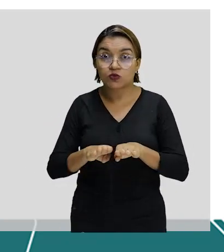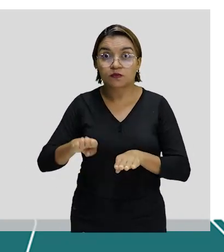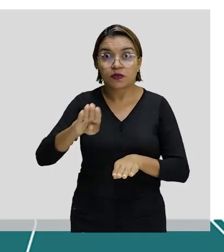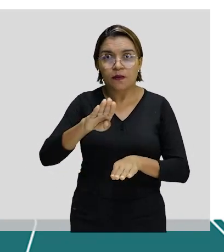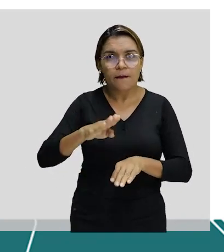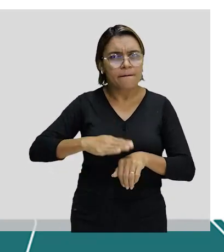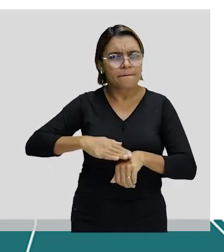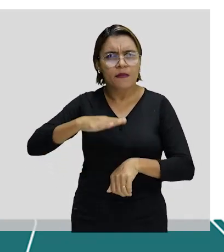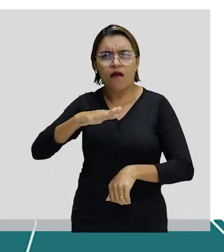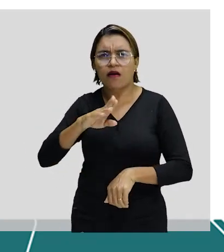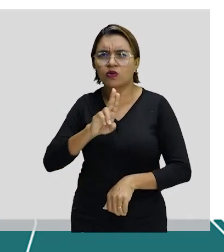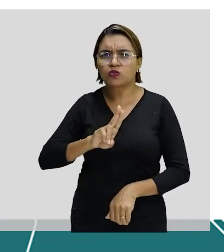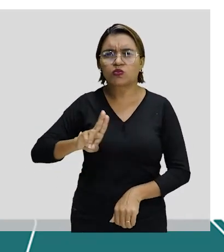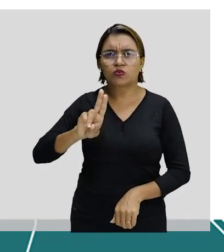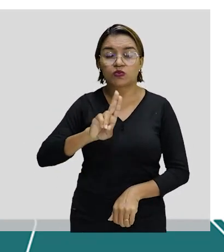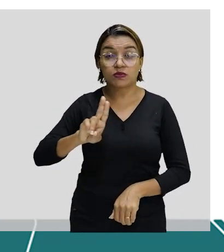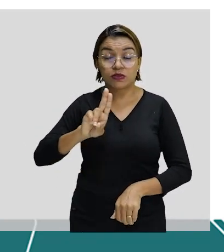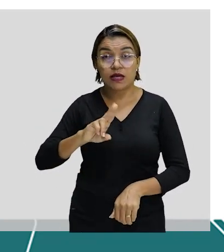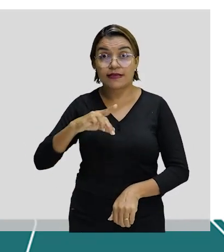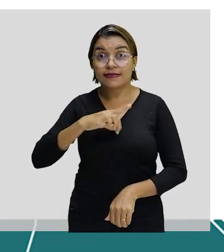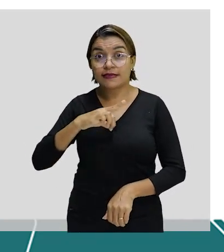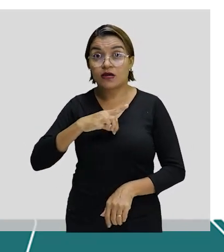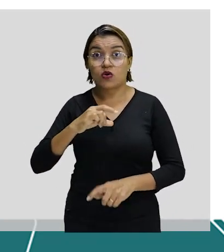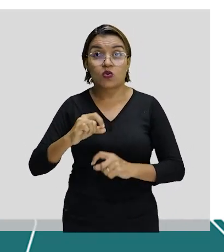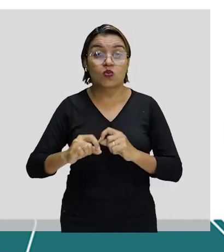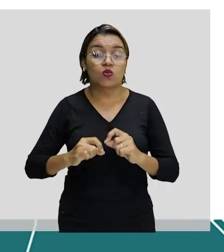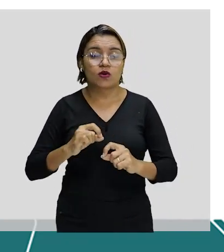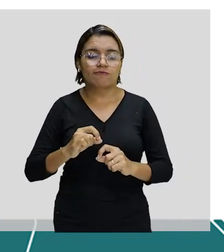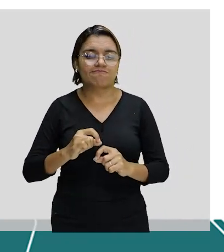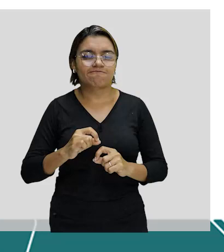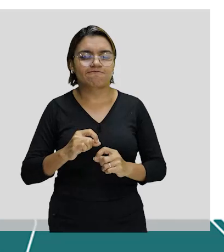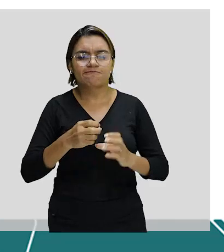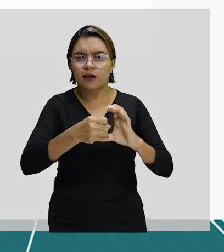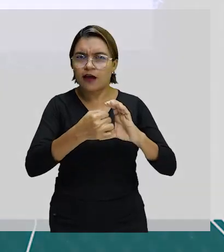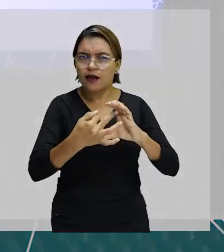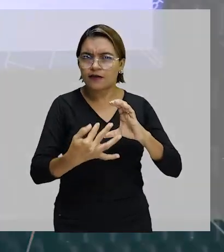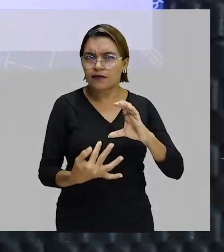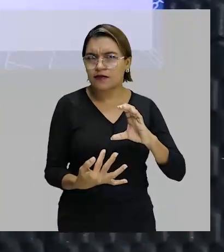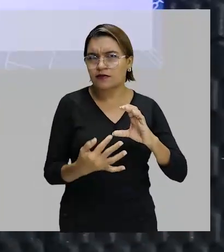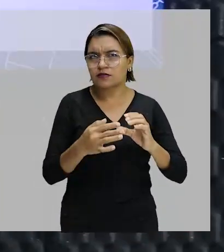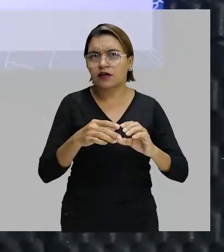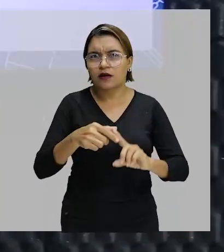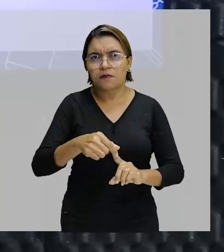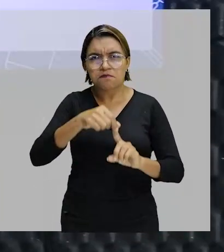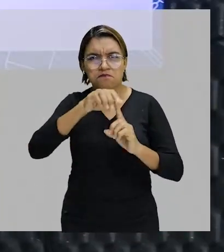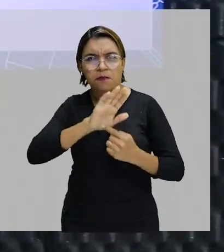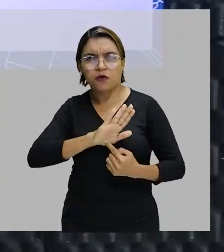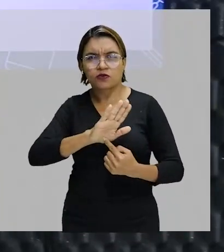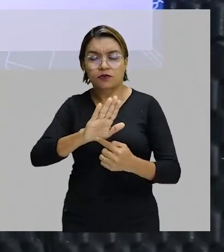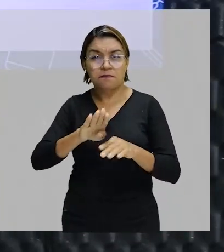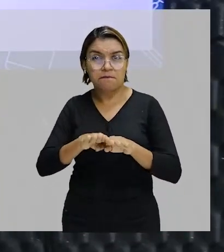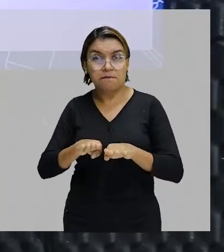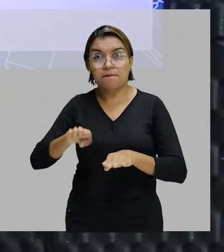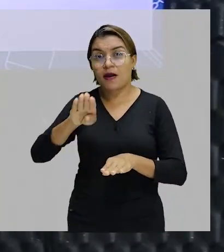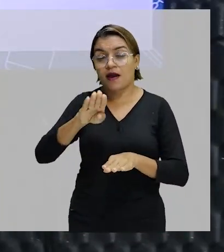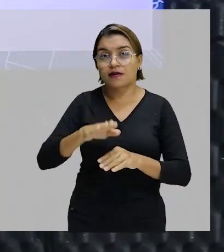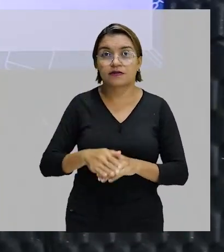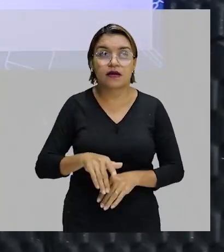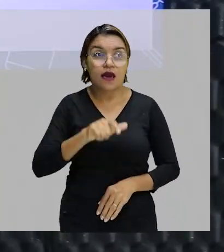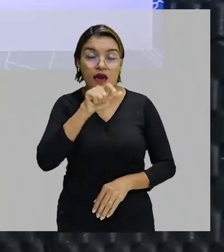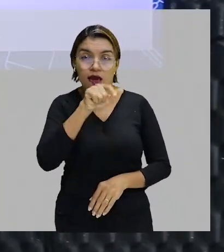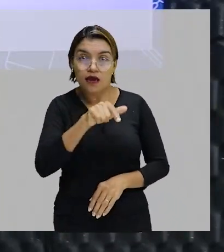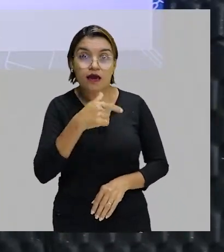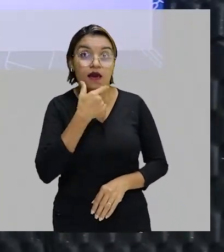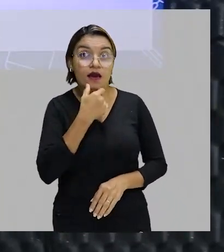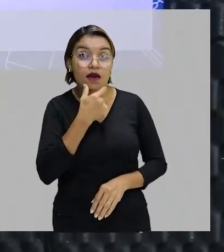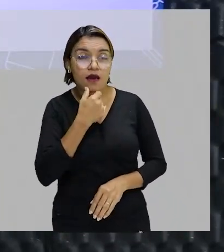mais utilizado, tá bom? A gente sempre tem uma tendência de destacar uma característica, uma circunstância para mais. Ele é o mais bonito,